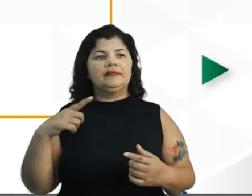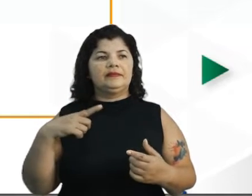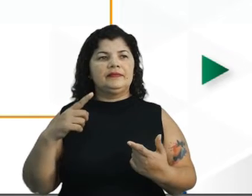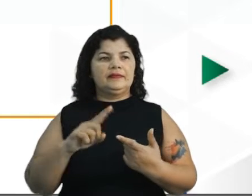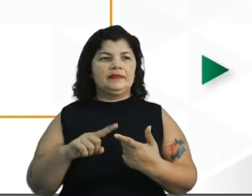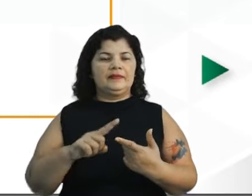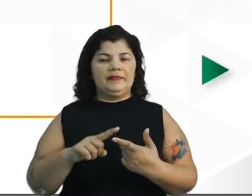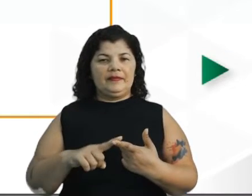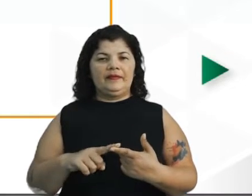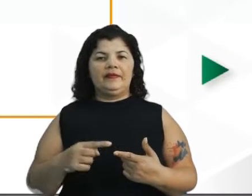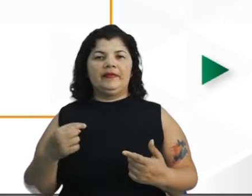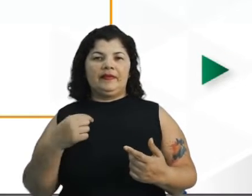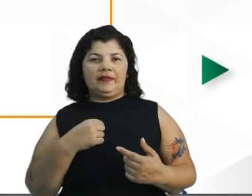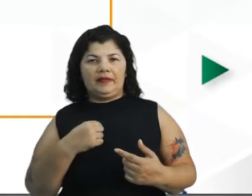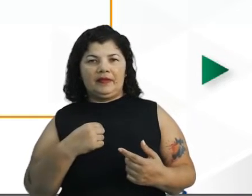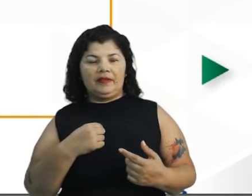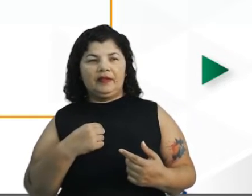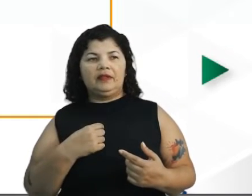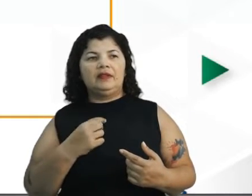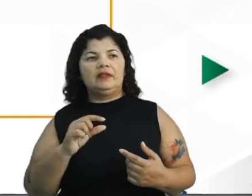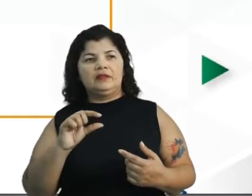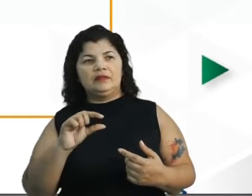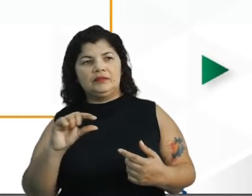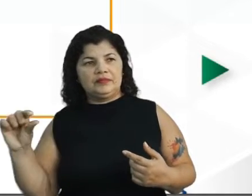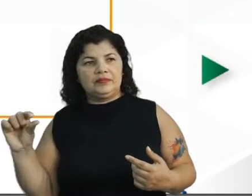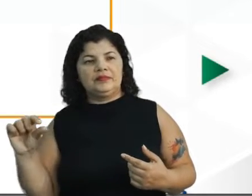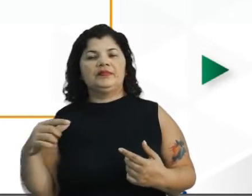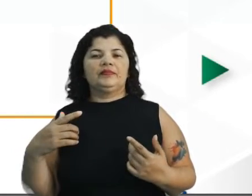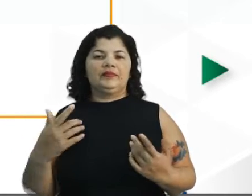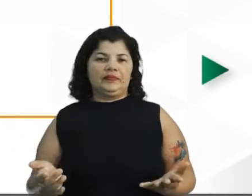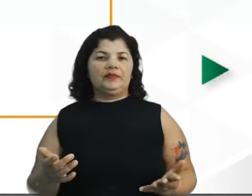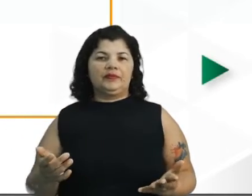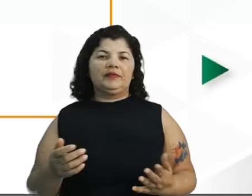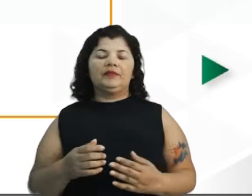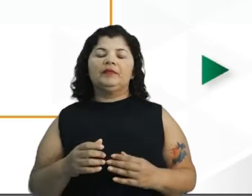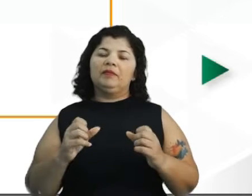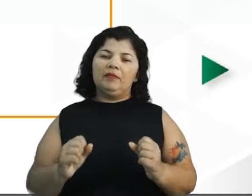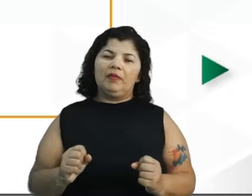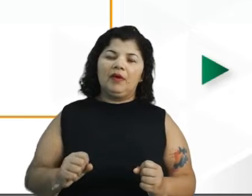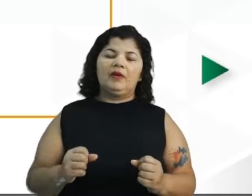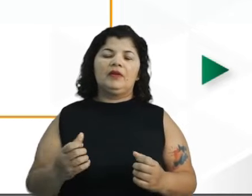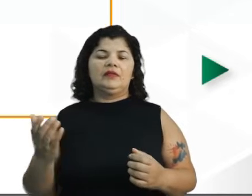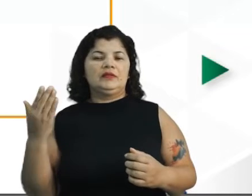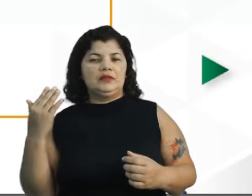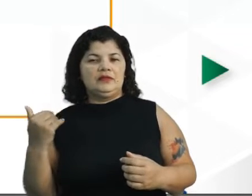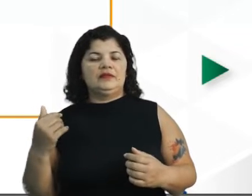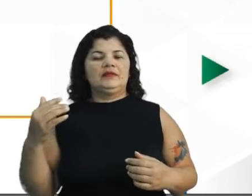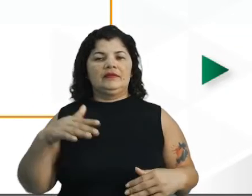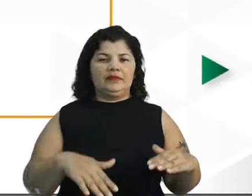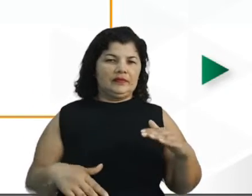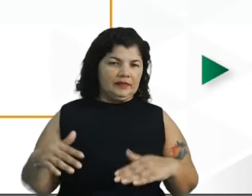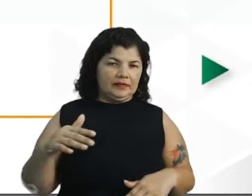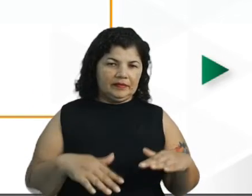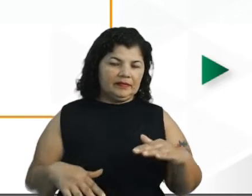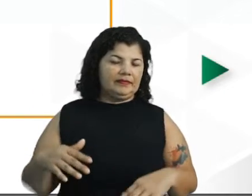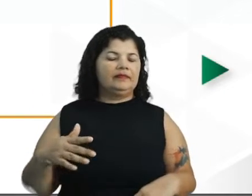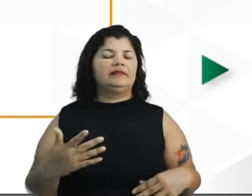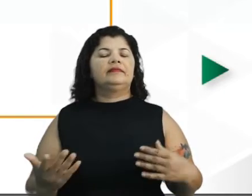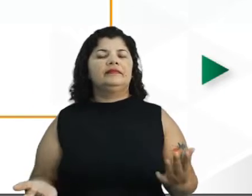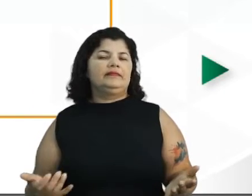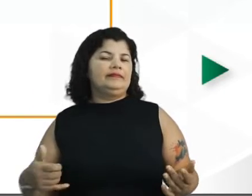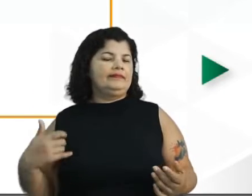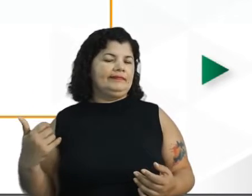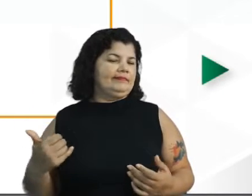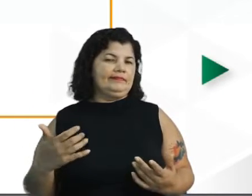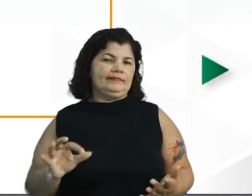I swim when I was 10, né? Que seria eu podia nadar quando eu tinha